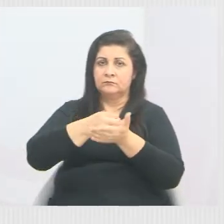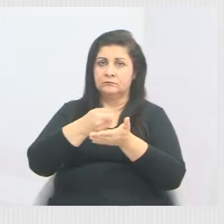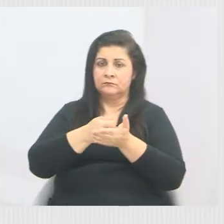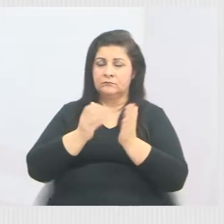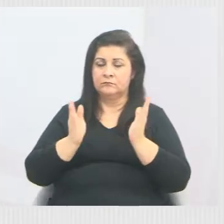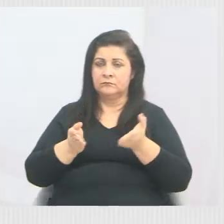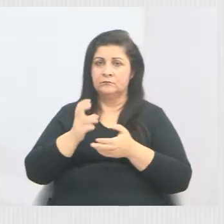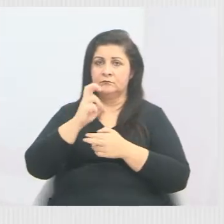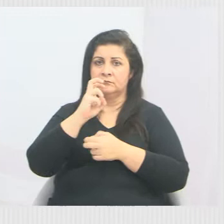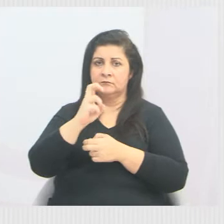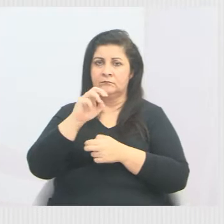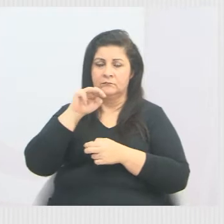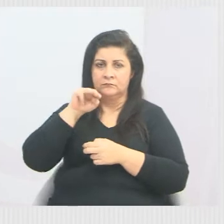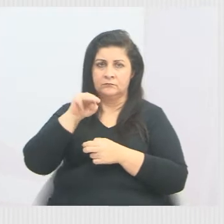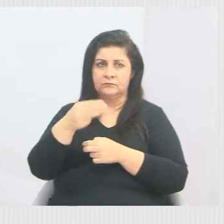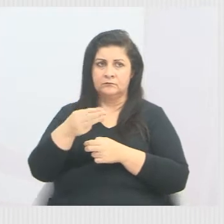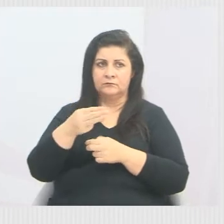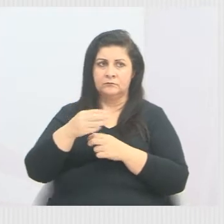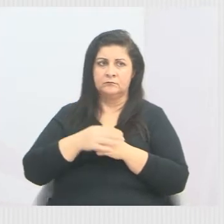liquidado até esse momento